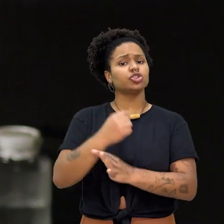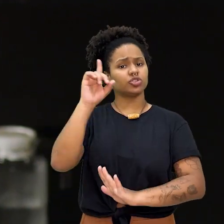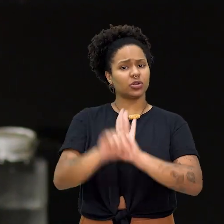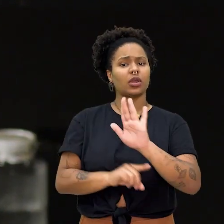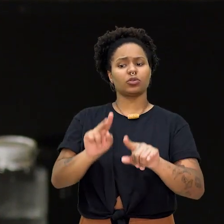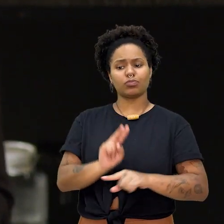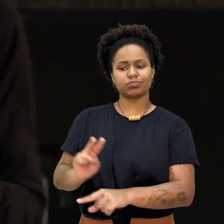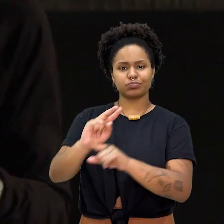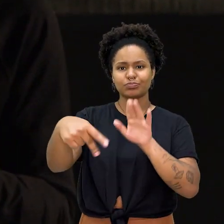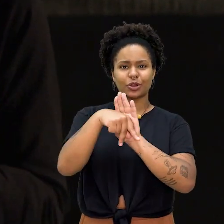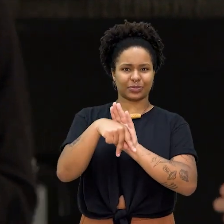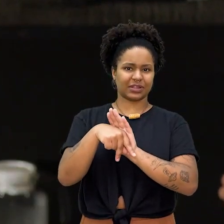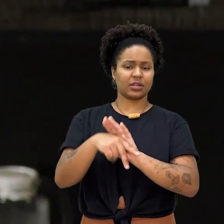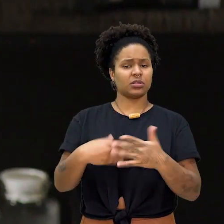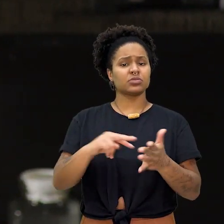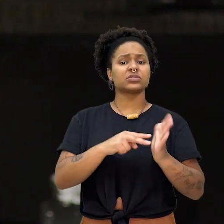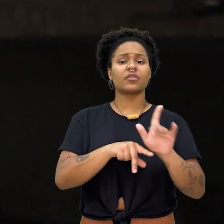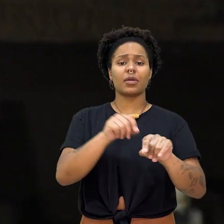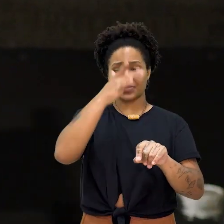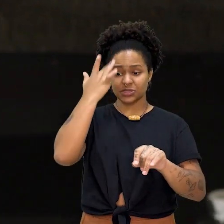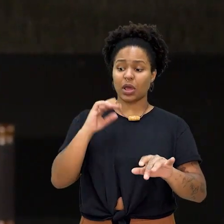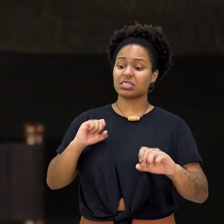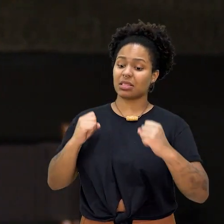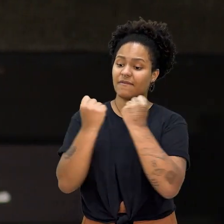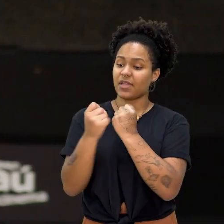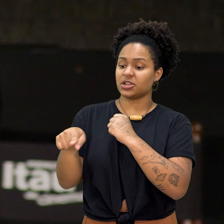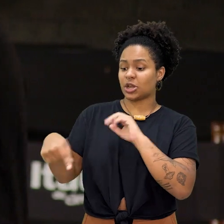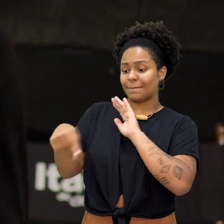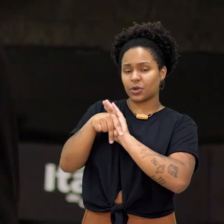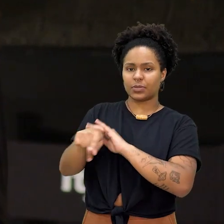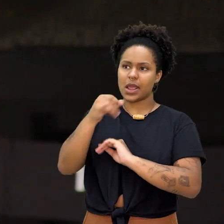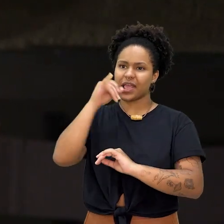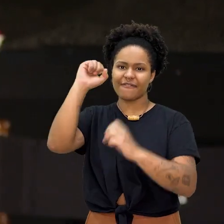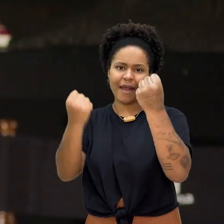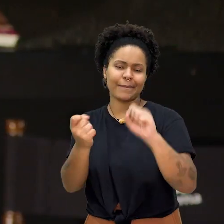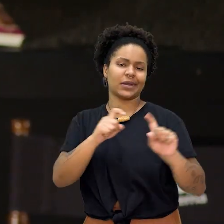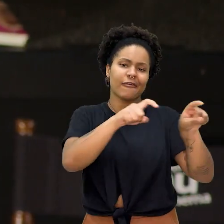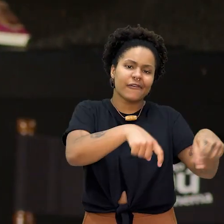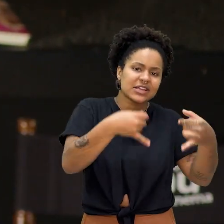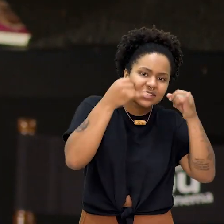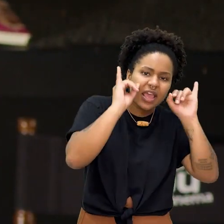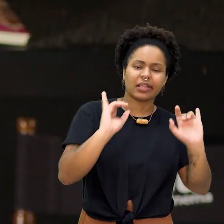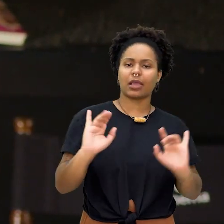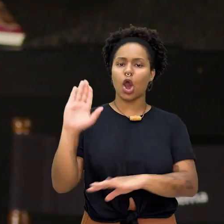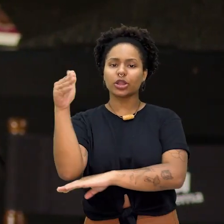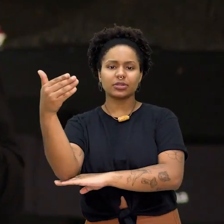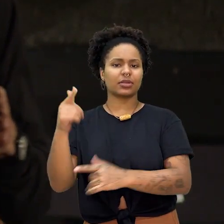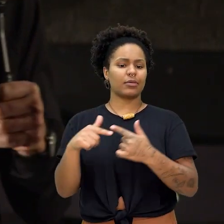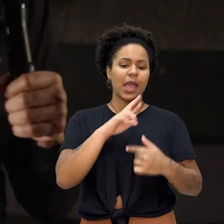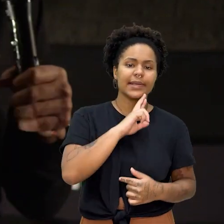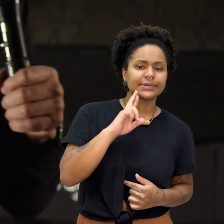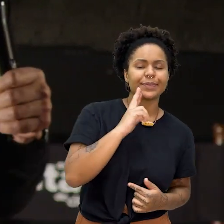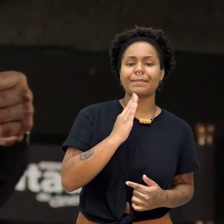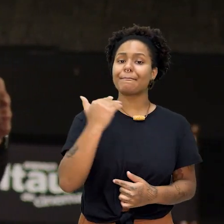que significa que aquela pessoa que detém a propriedade de uma fábrica, uma fazenda, um hotel, um restaurante, um